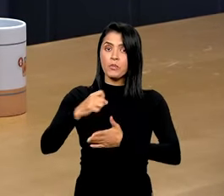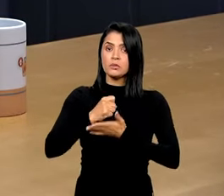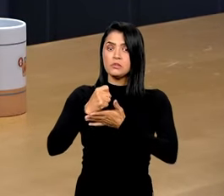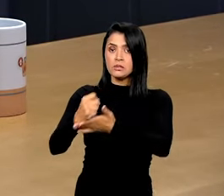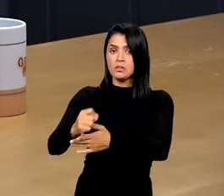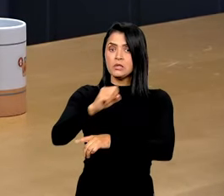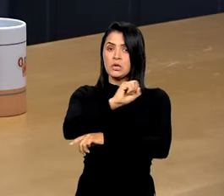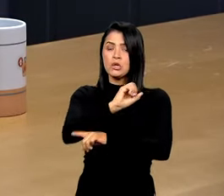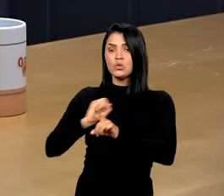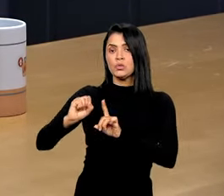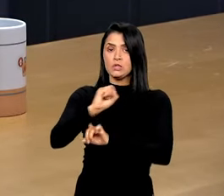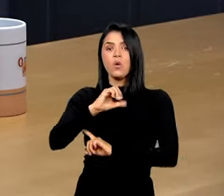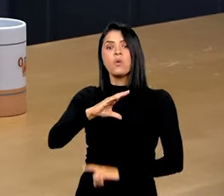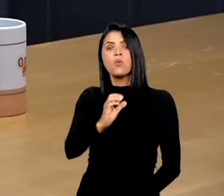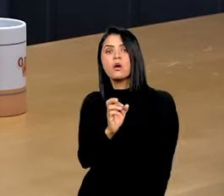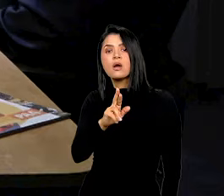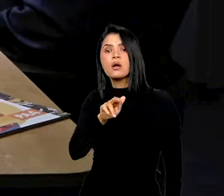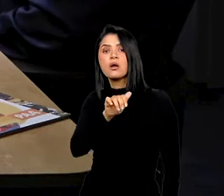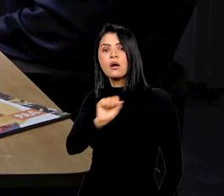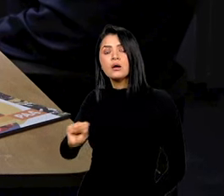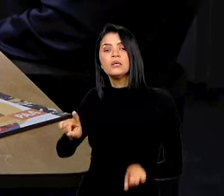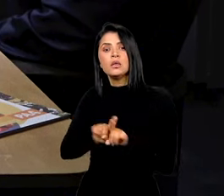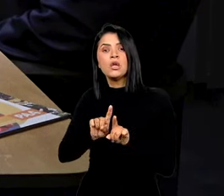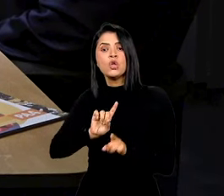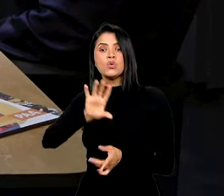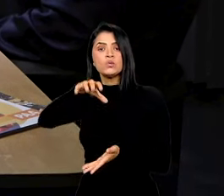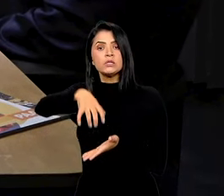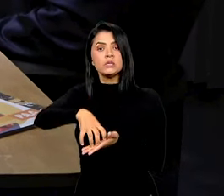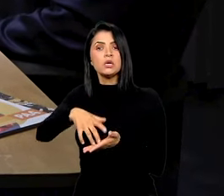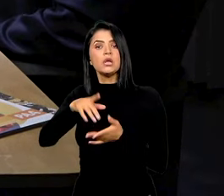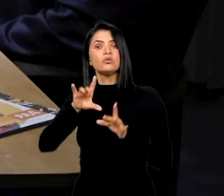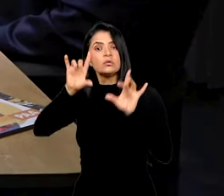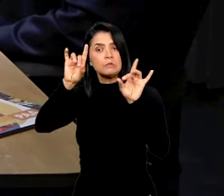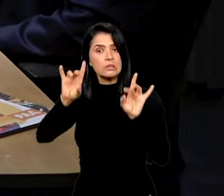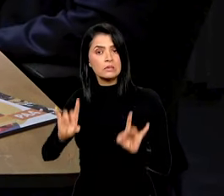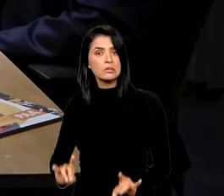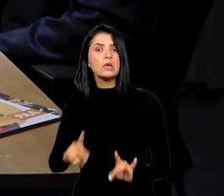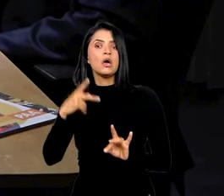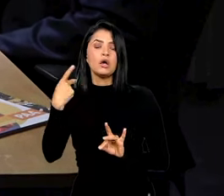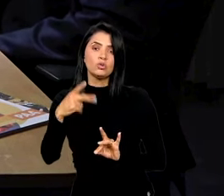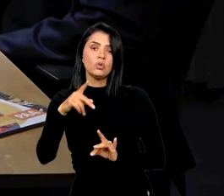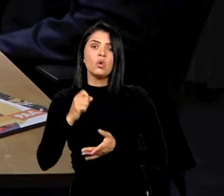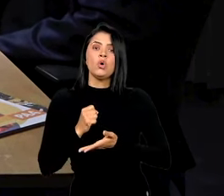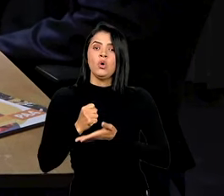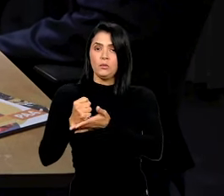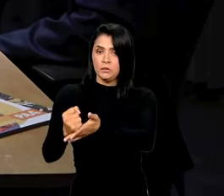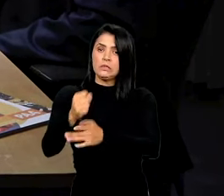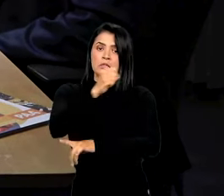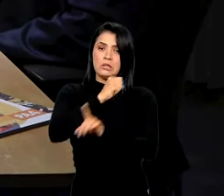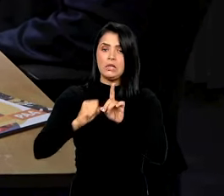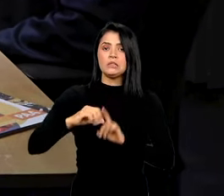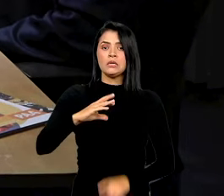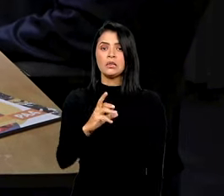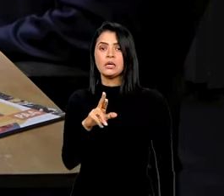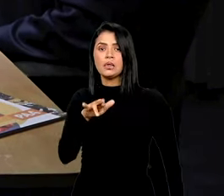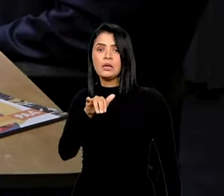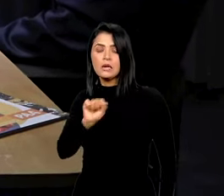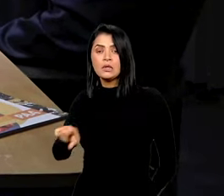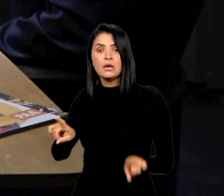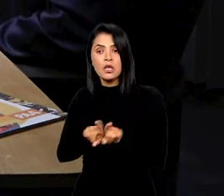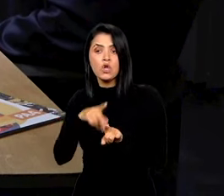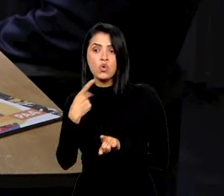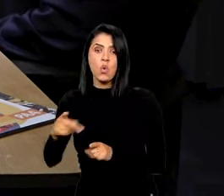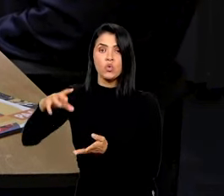centros de referência especializados da assistência social, CREAS, os centros voltados para a população de rua,